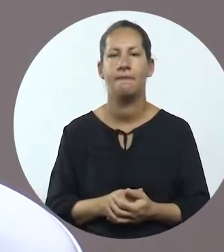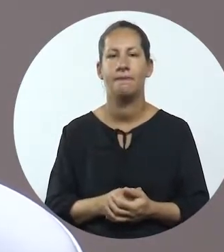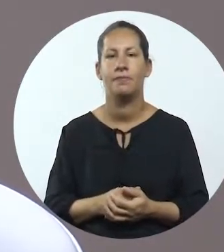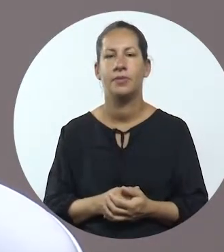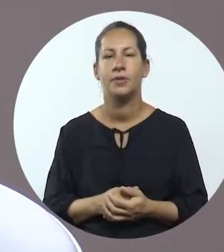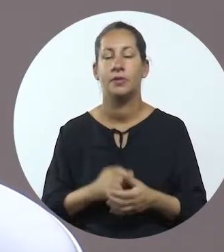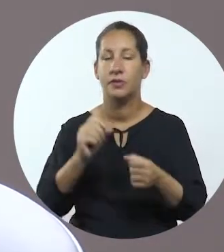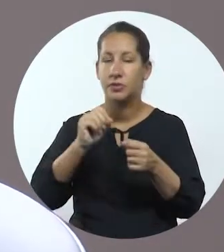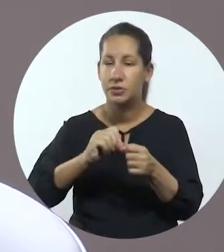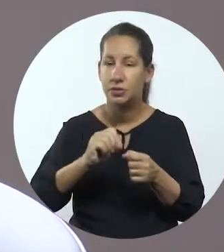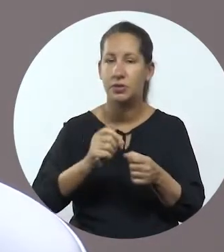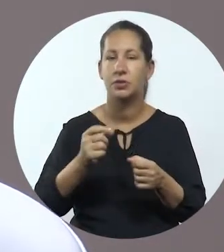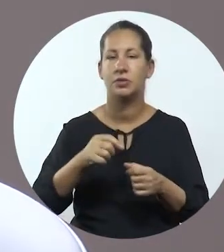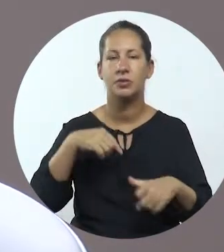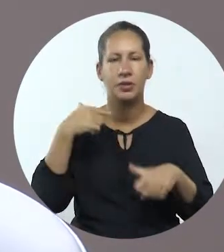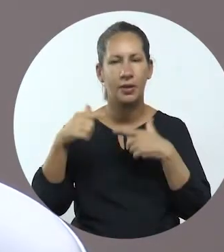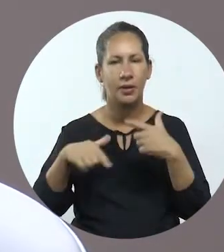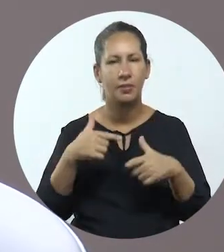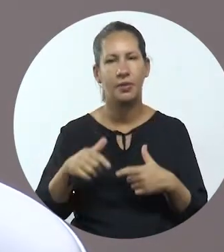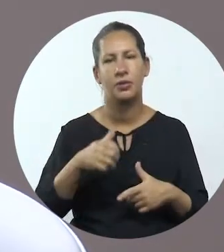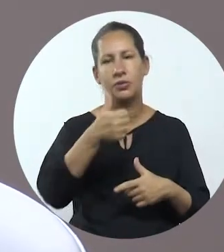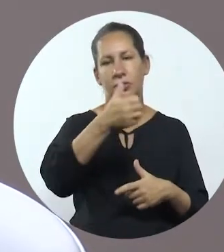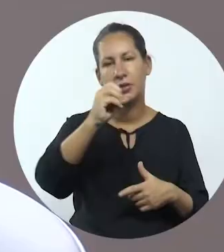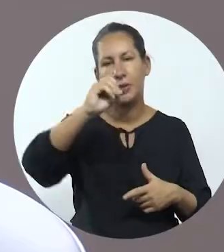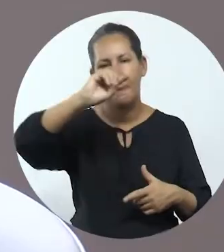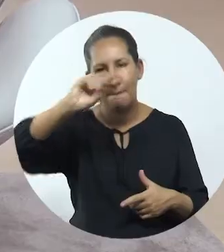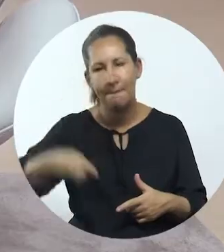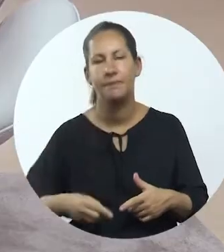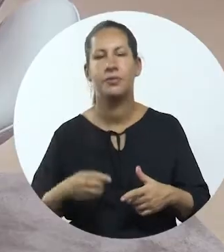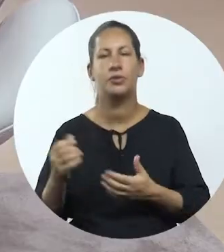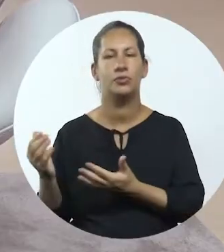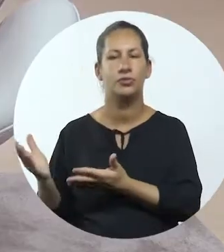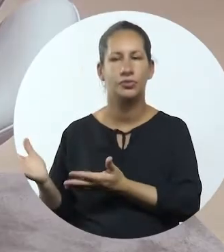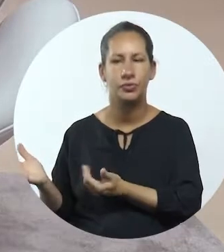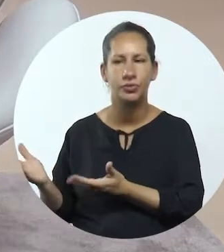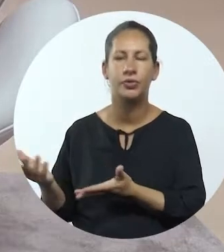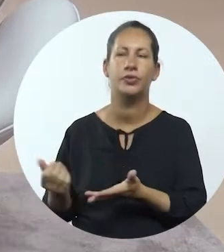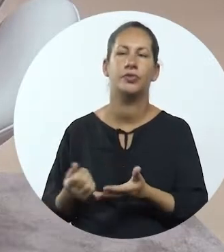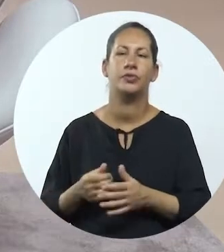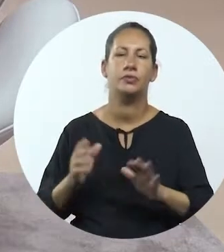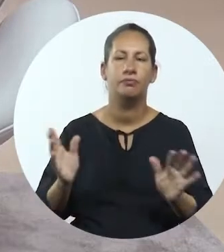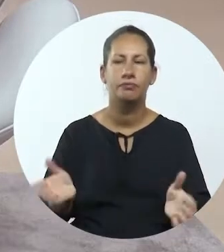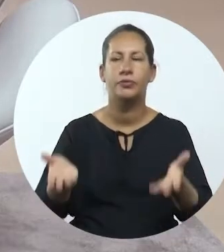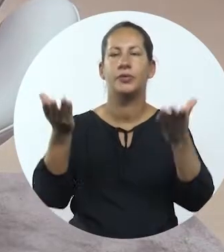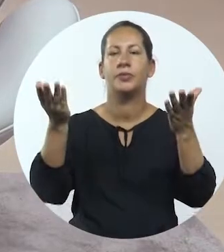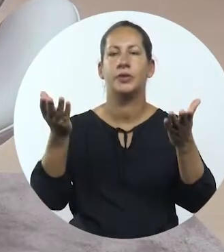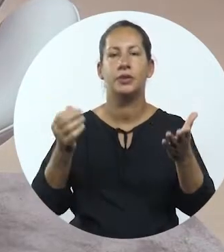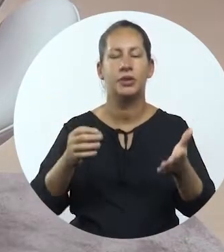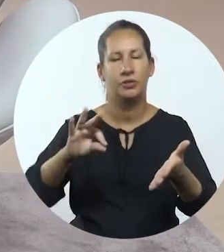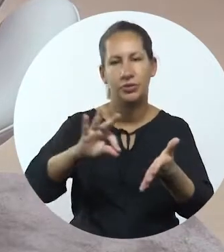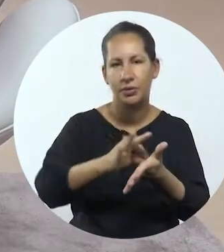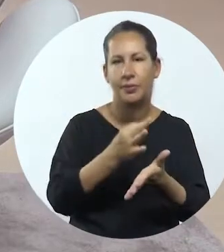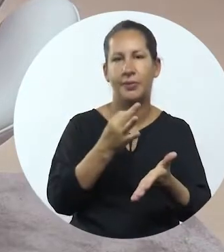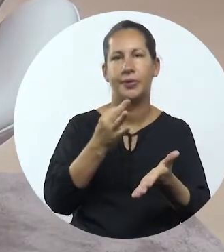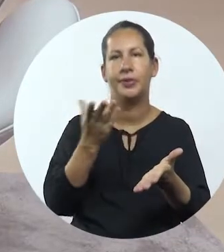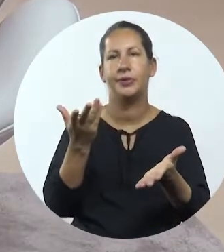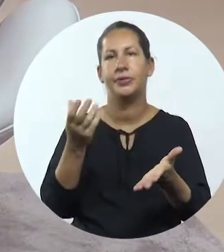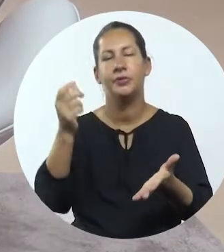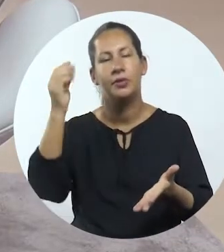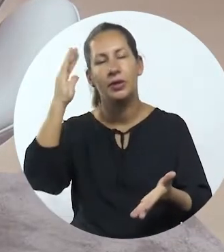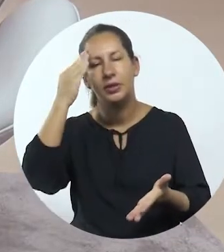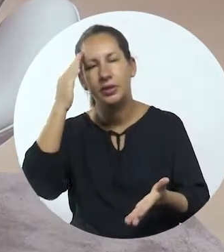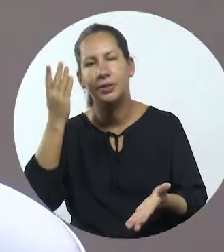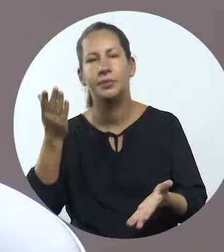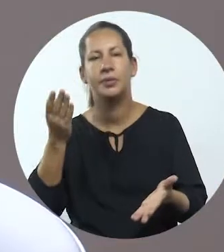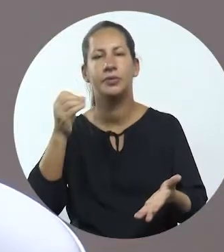conseguimos fazer um trabalho com mais de 10 mil jovens, tanto para fomentar o alistamento jovem, a consciência